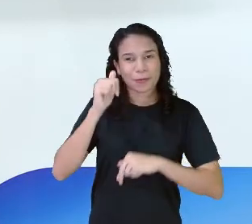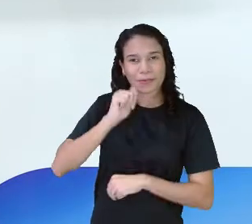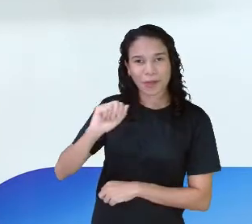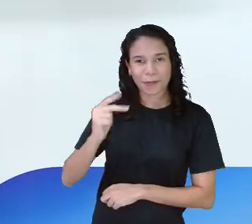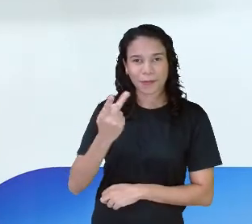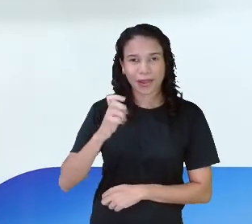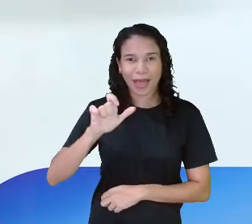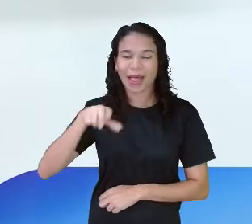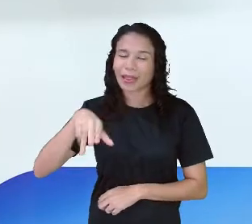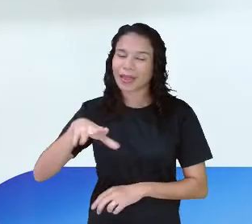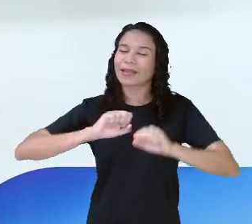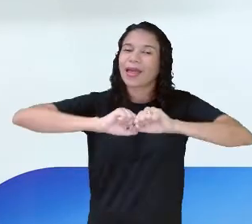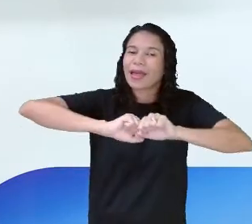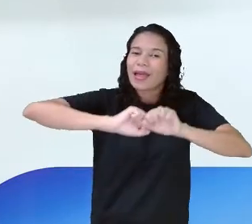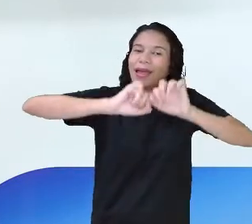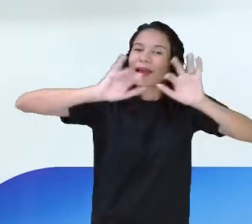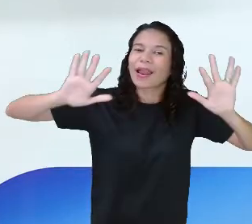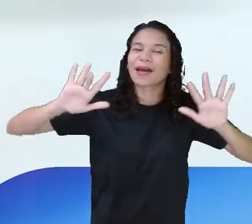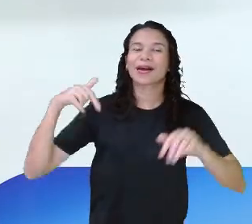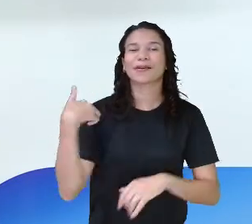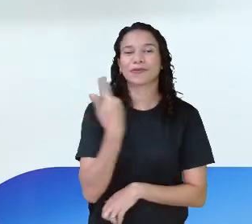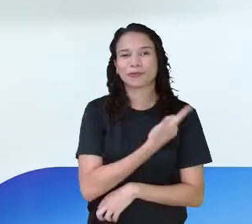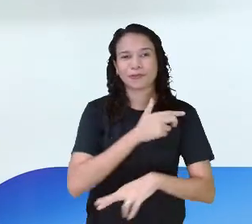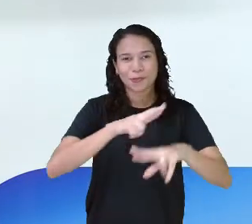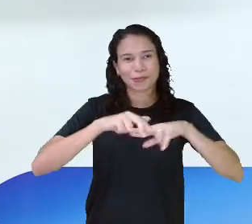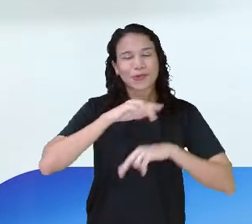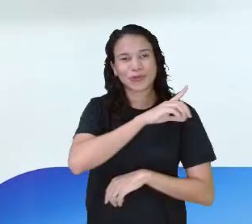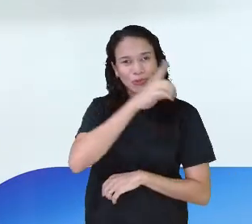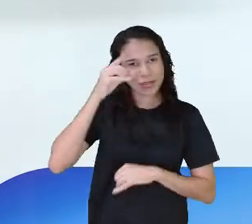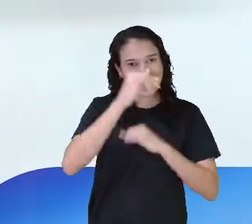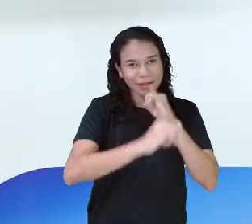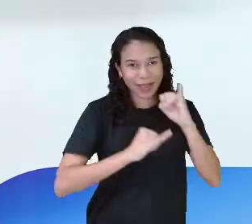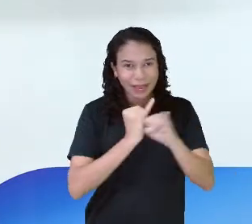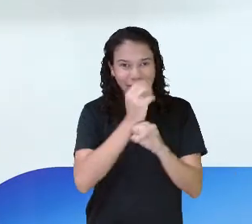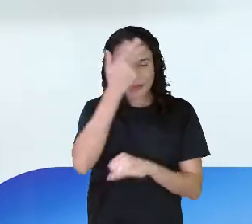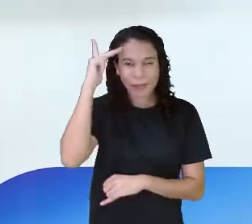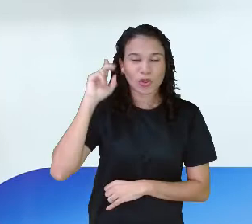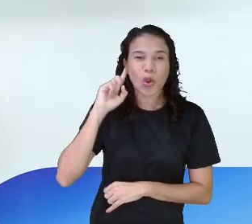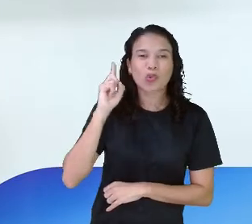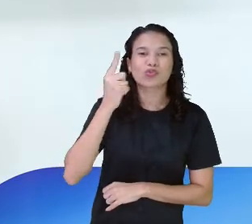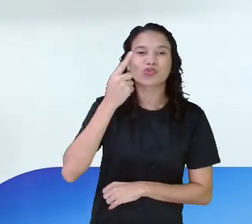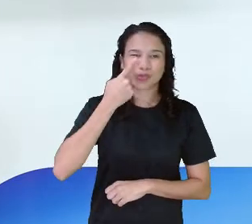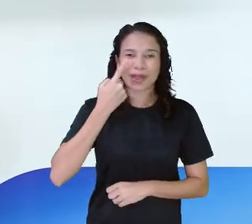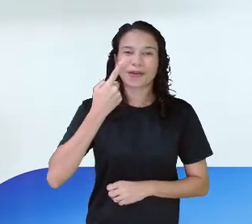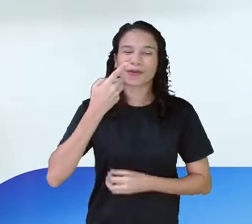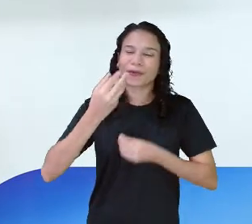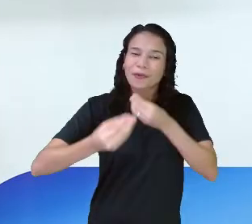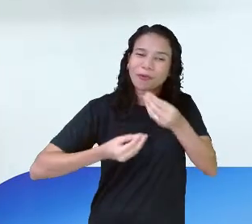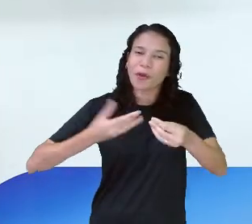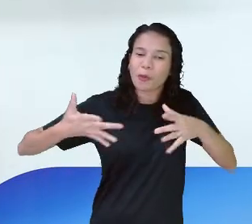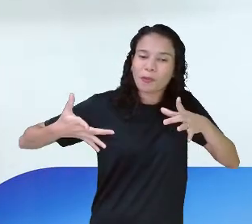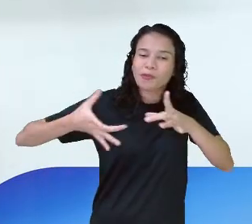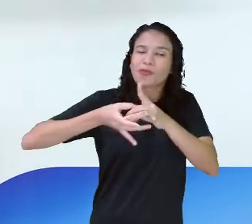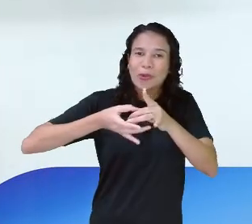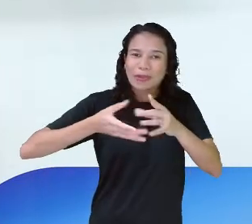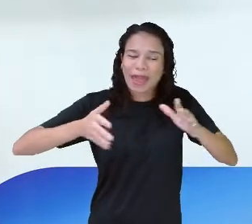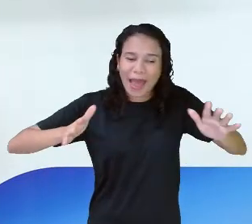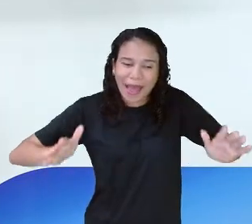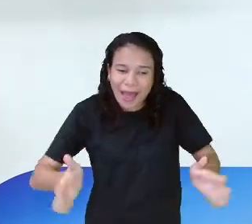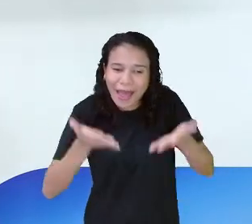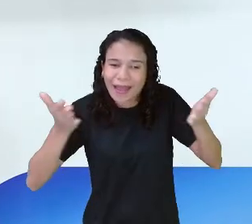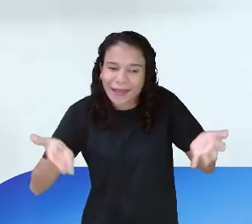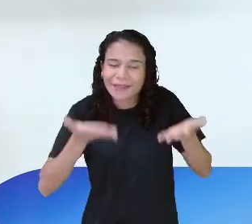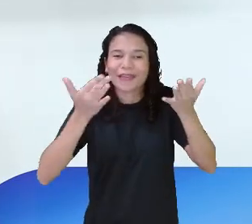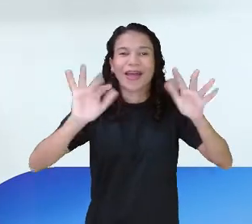deixa isso muito claro para a gente. Por isso que o Dia Internacional da Pessoa Surdo-Cega, ele vem em comemoração, né?